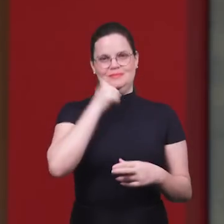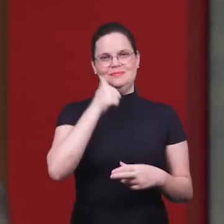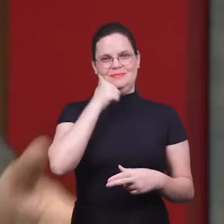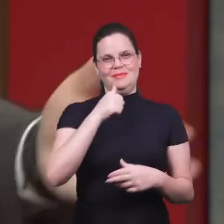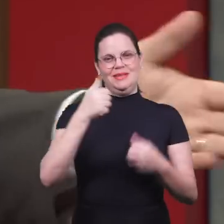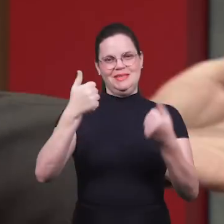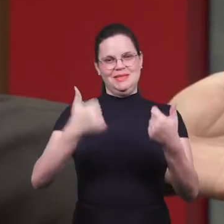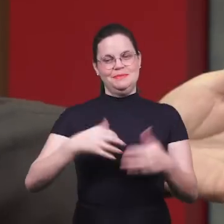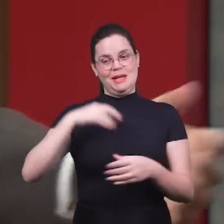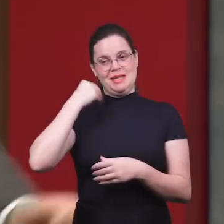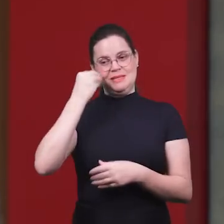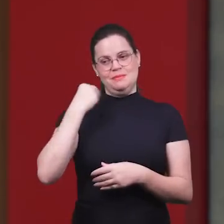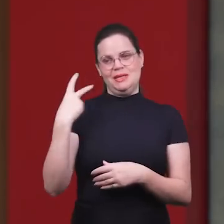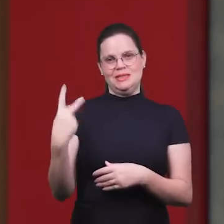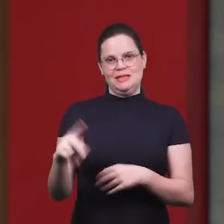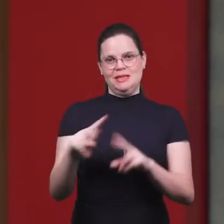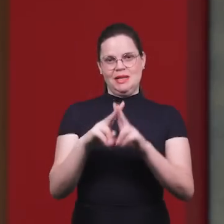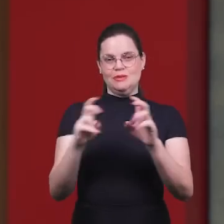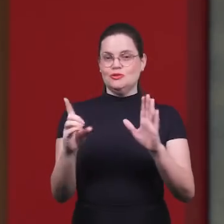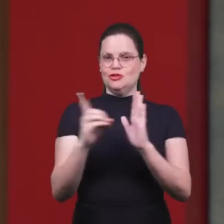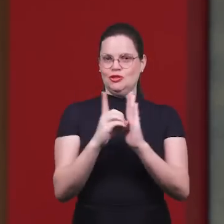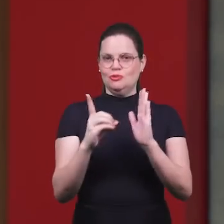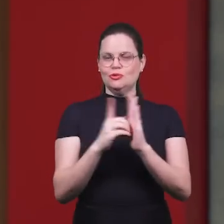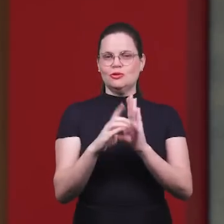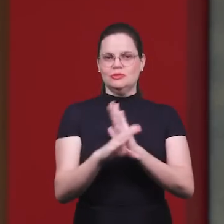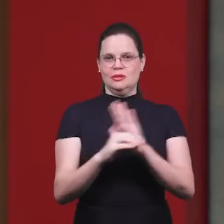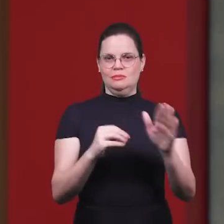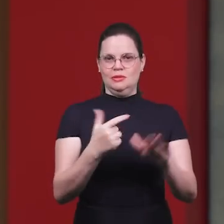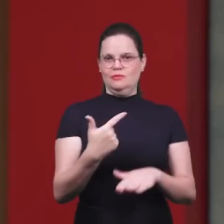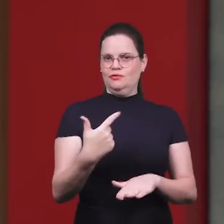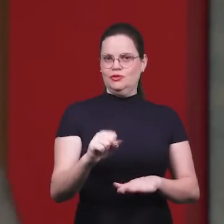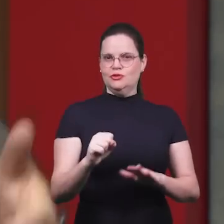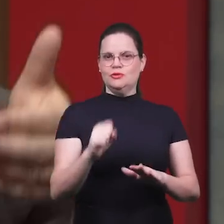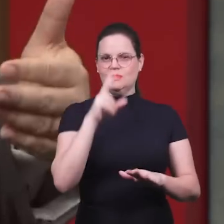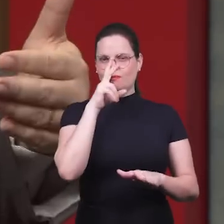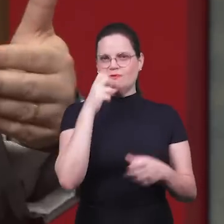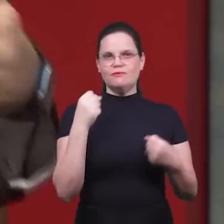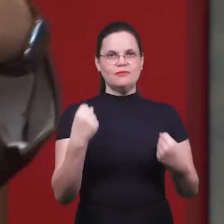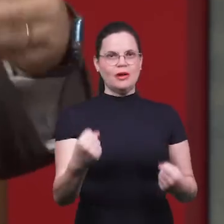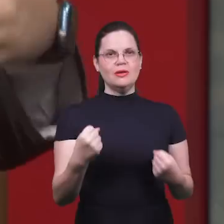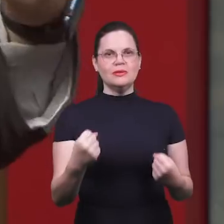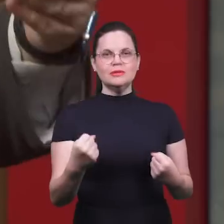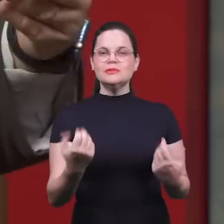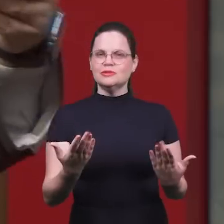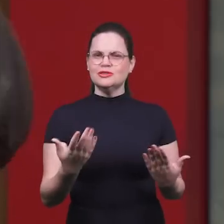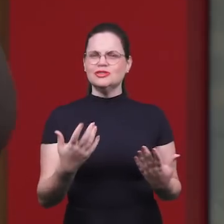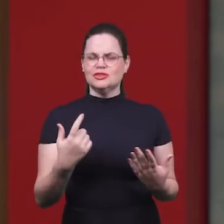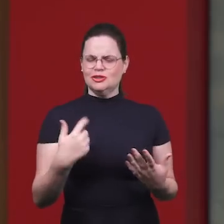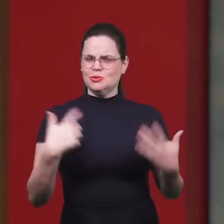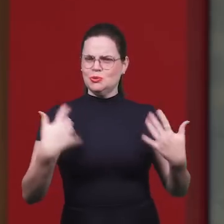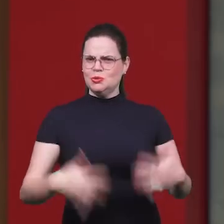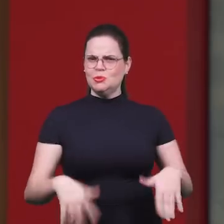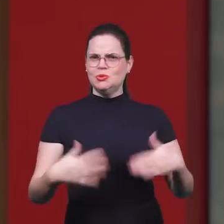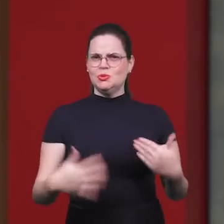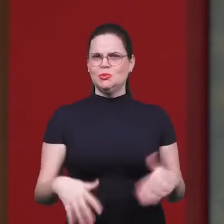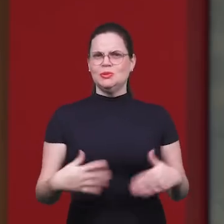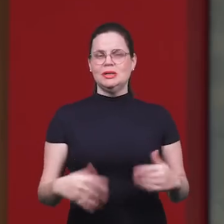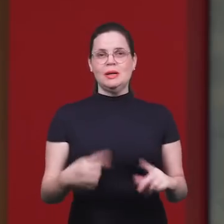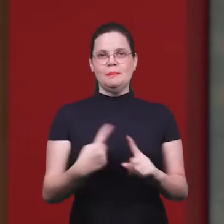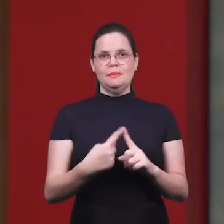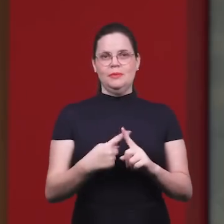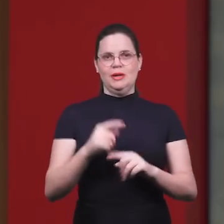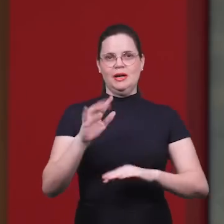dela com o versículo em Deuteronômio 28, é muito forte, né? Que eu tive boa parte quando eu tinha